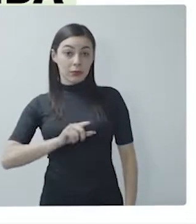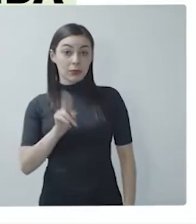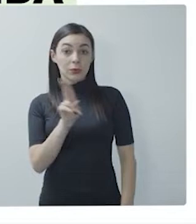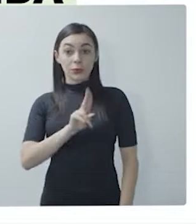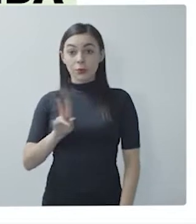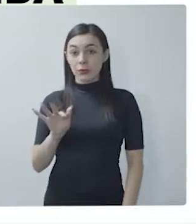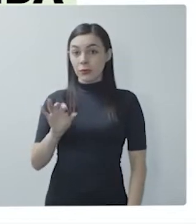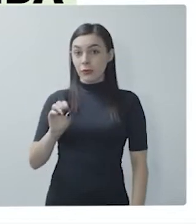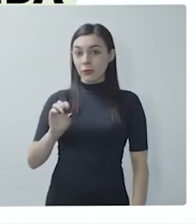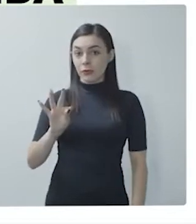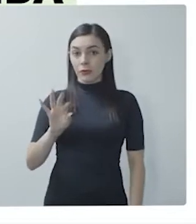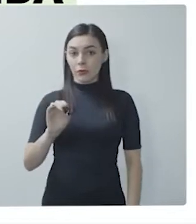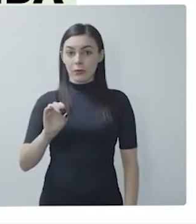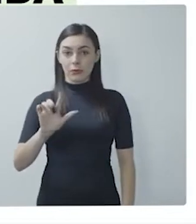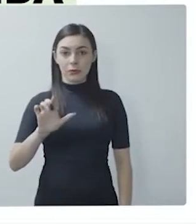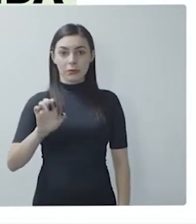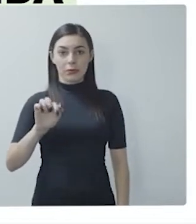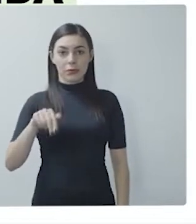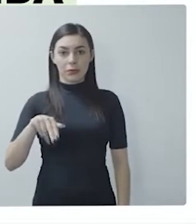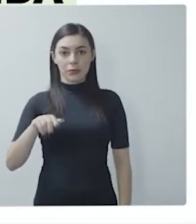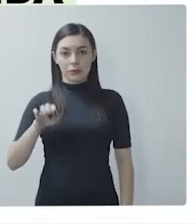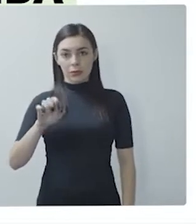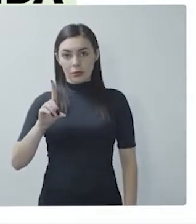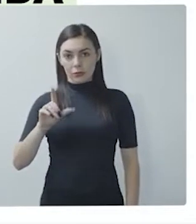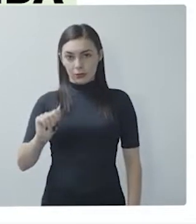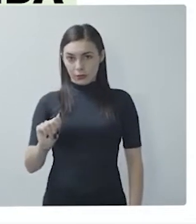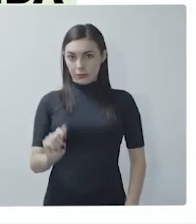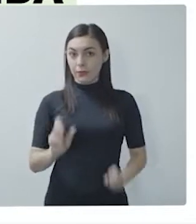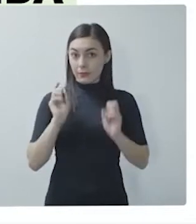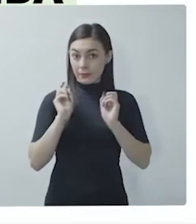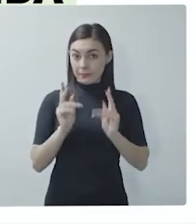chama fotolegenda, ok?